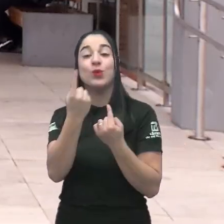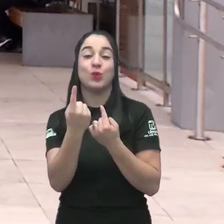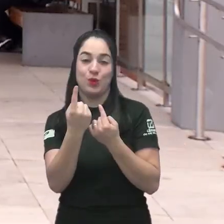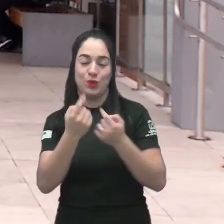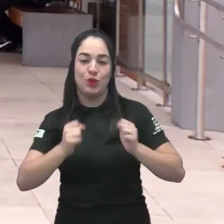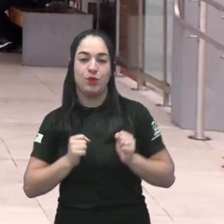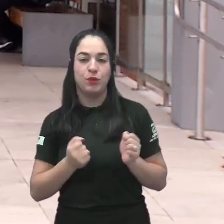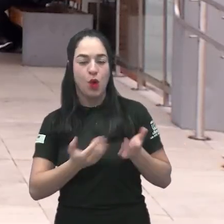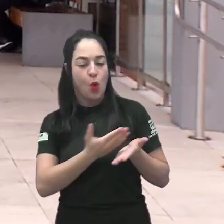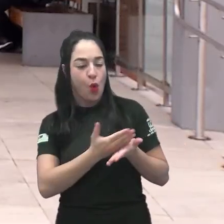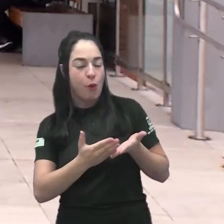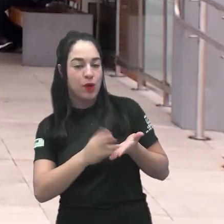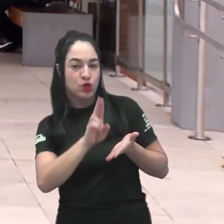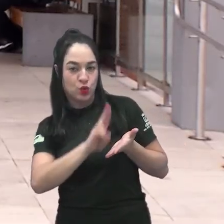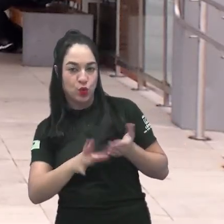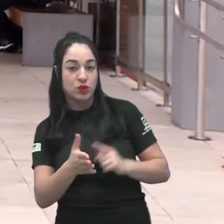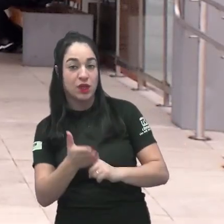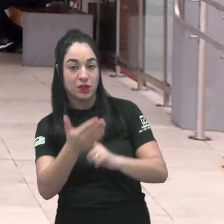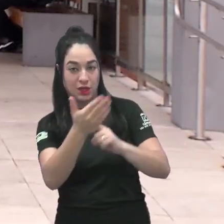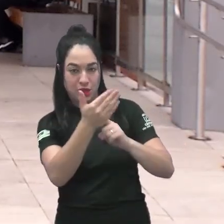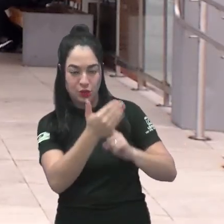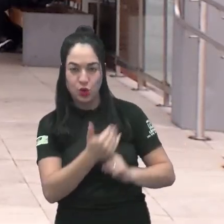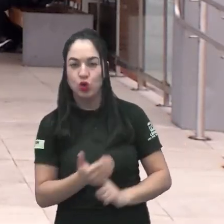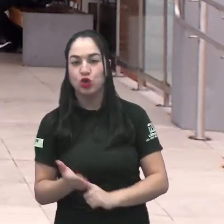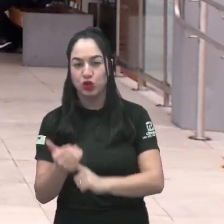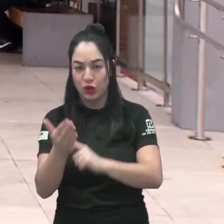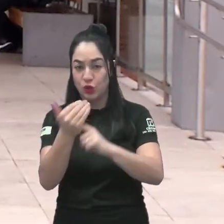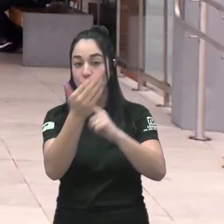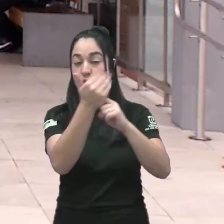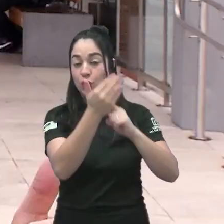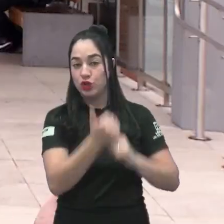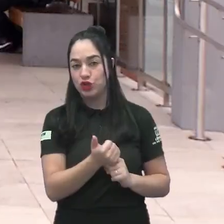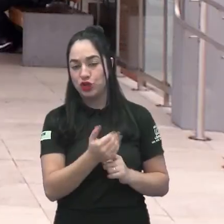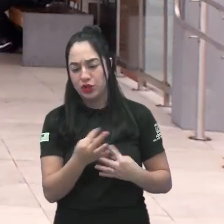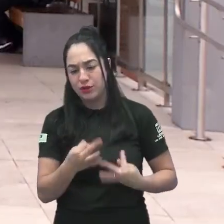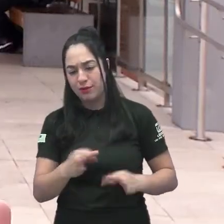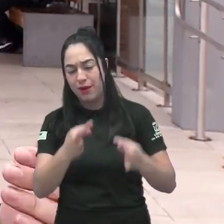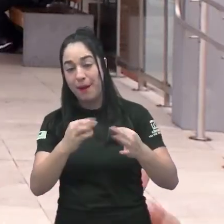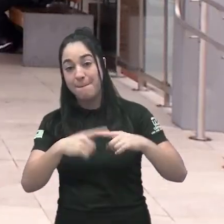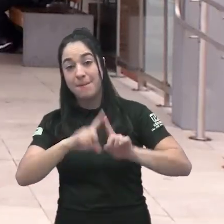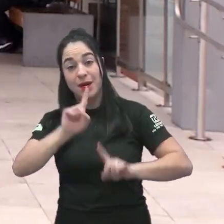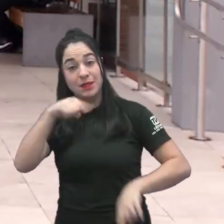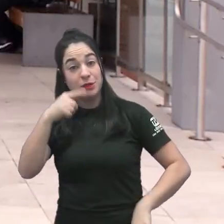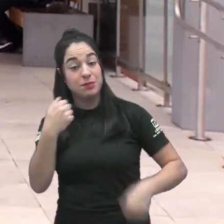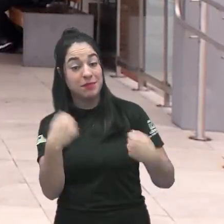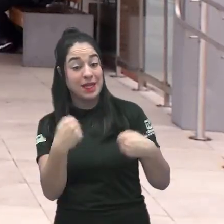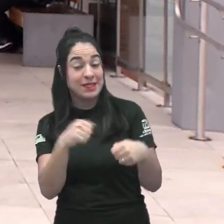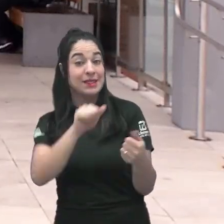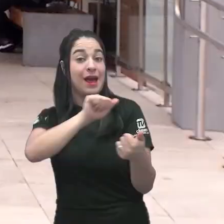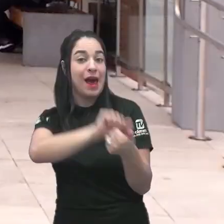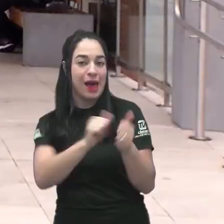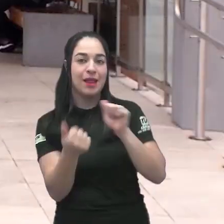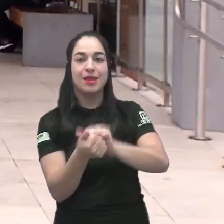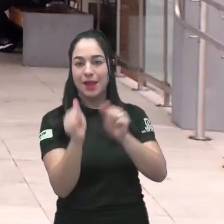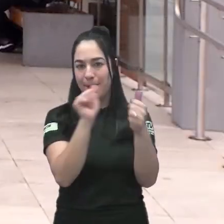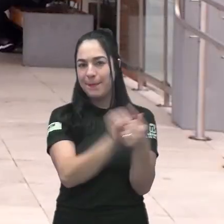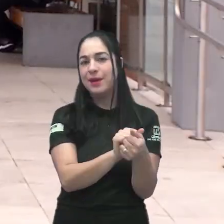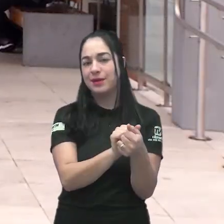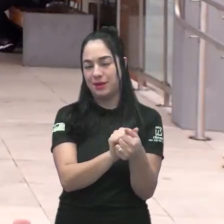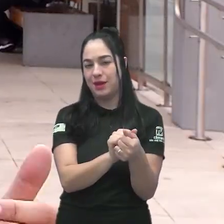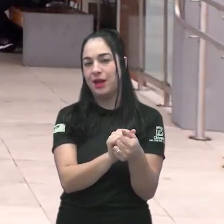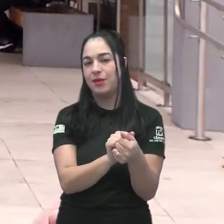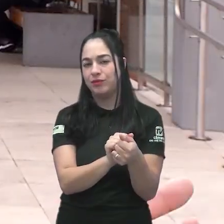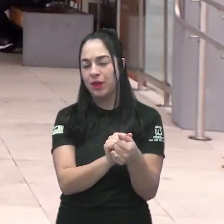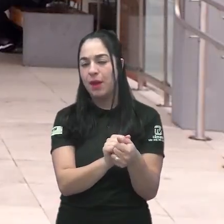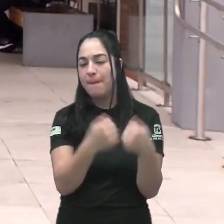uma tecnologia inicial que vai atender alguns requisitos iniciais, só que depois você precisa de uma adaptação ao sistema. Trabalhar com os